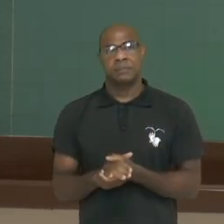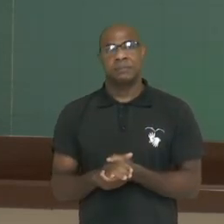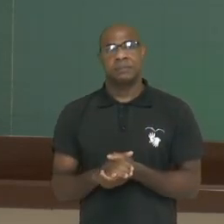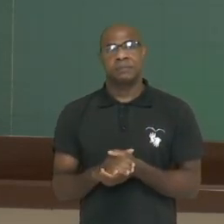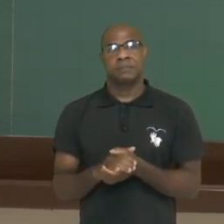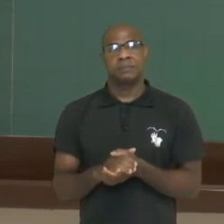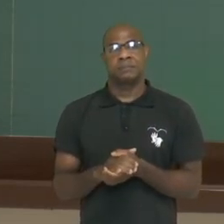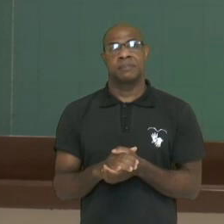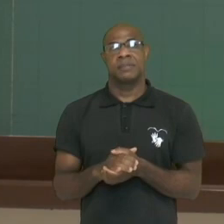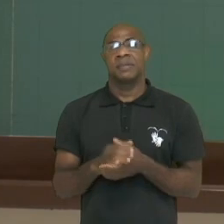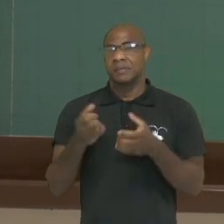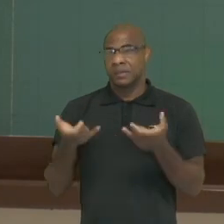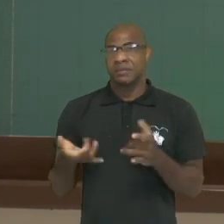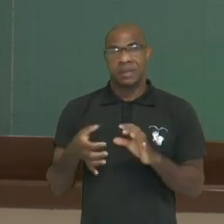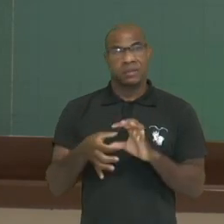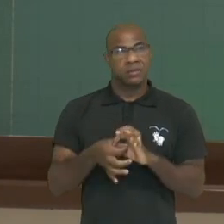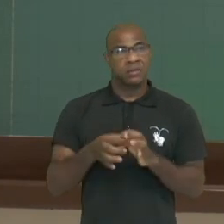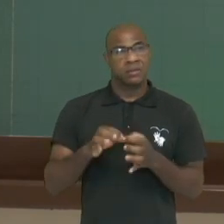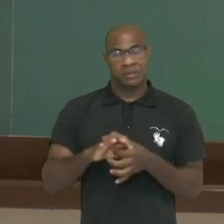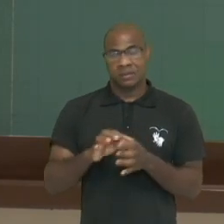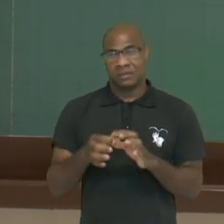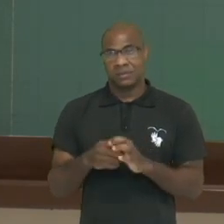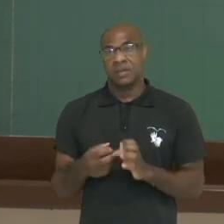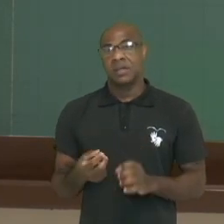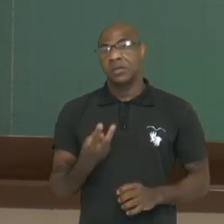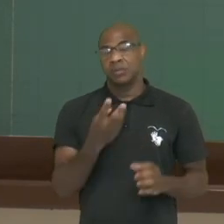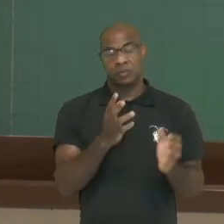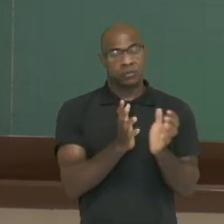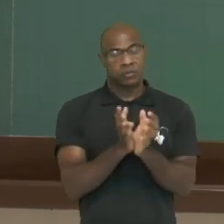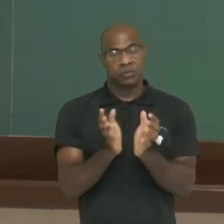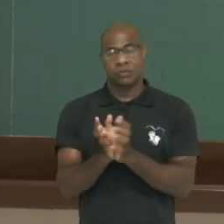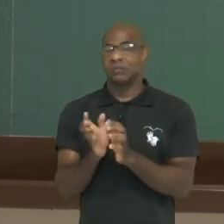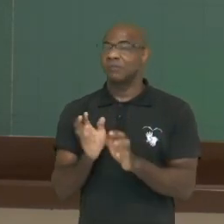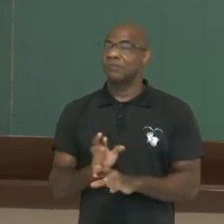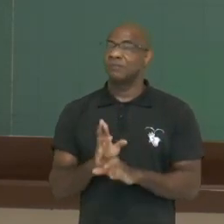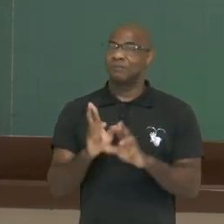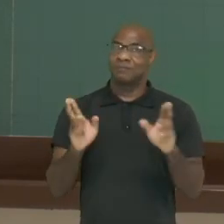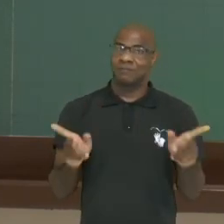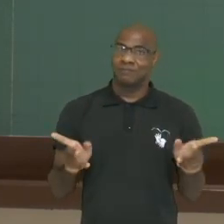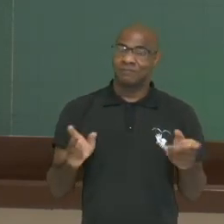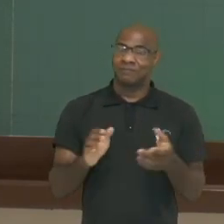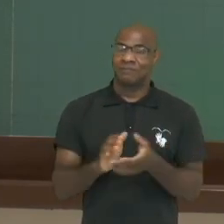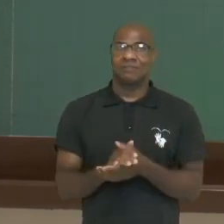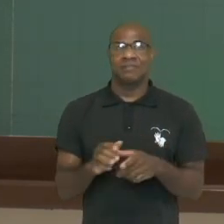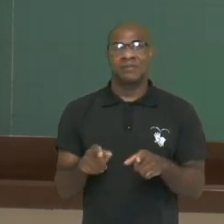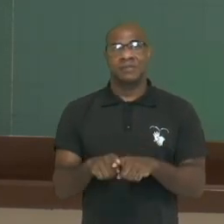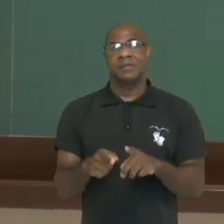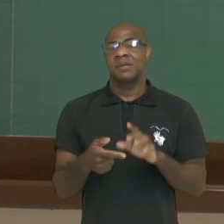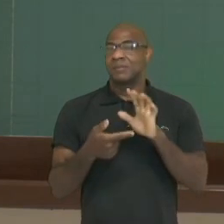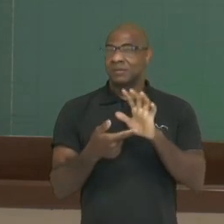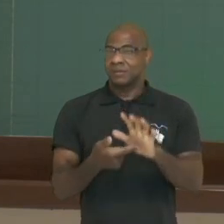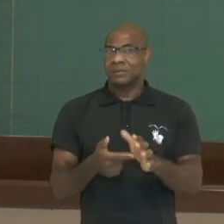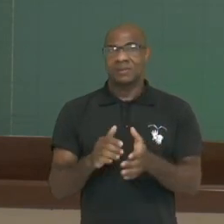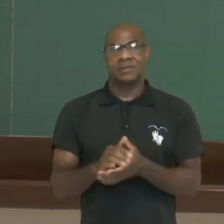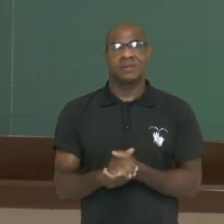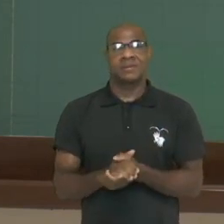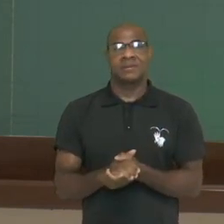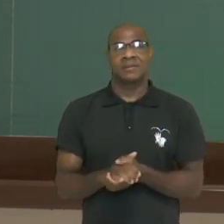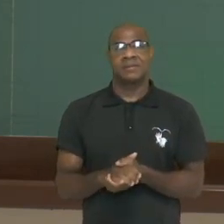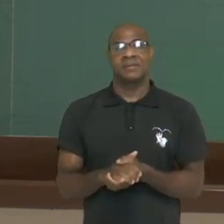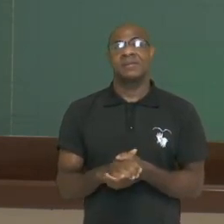sobre as Olimpíadas, 2 categorias distintas, o Kata, que são as apresentações, o Kumite, que